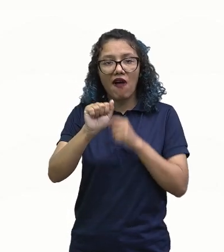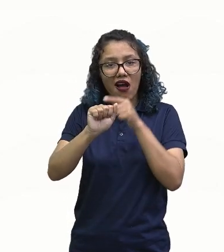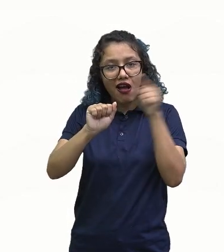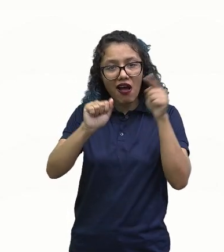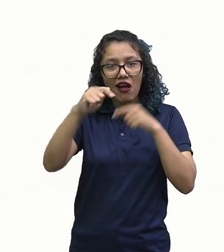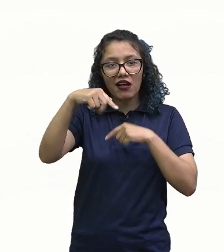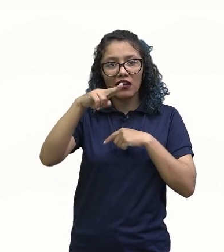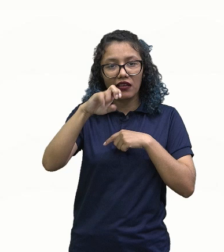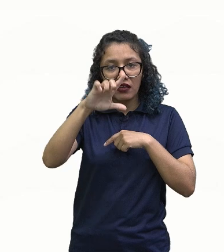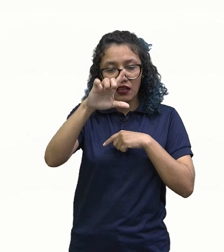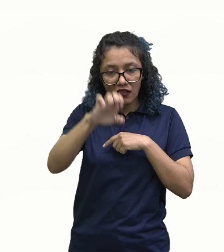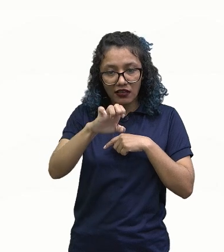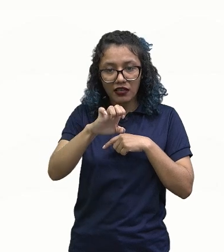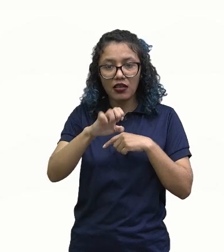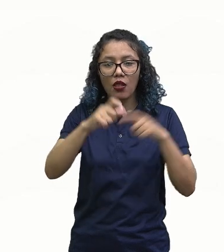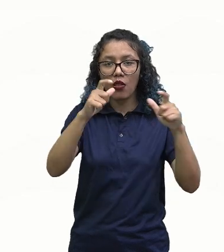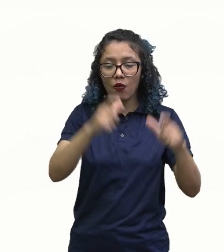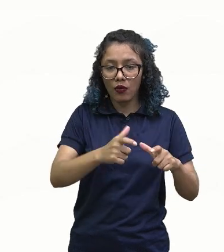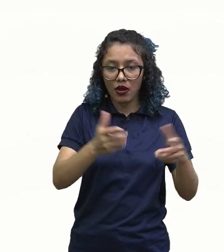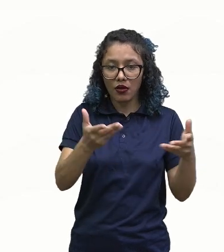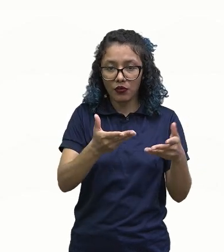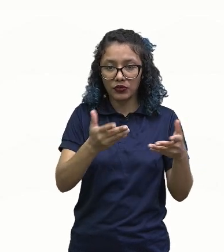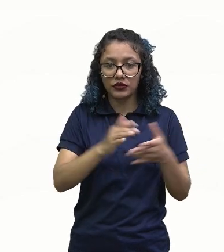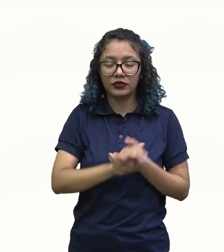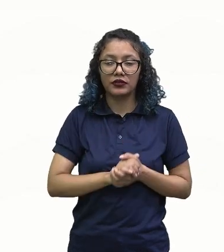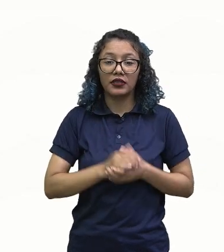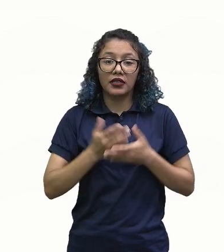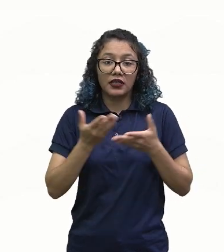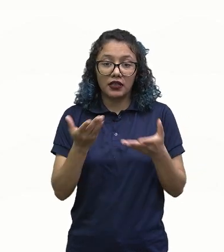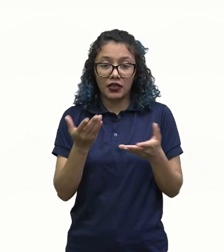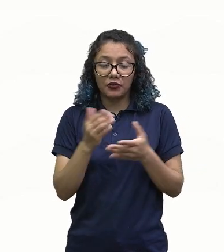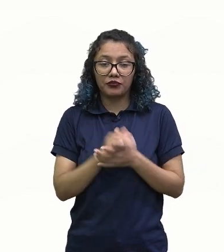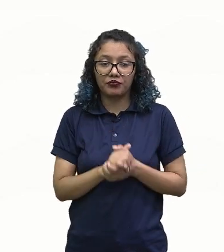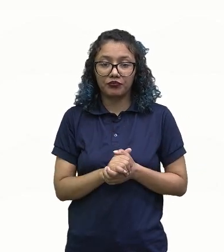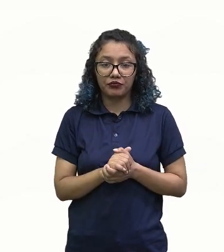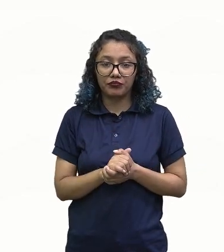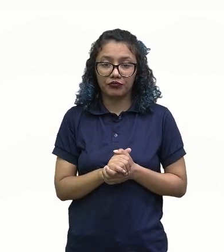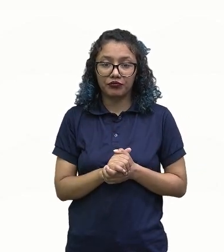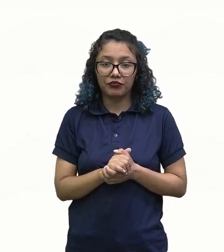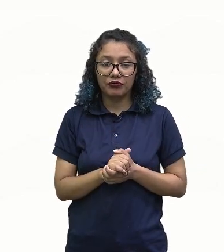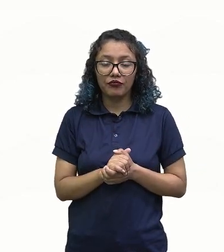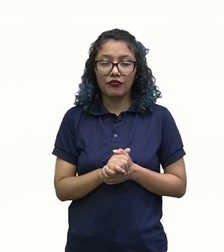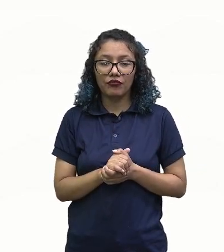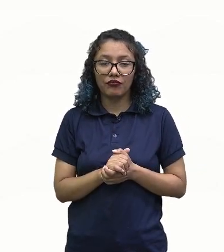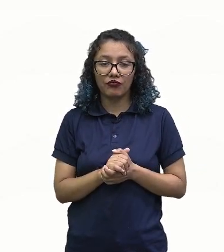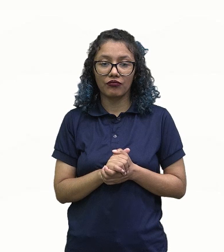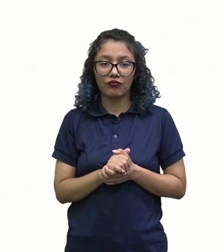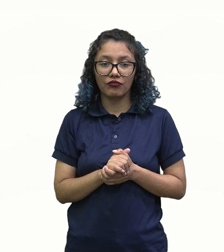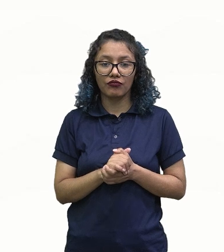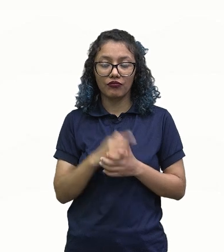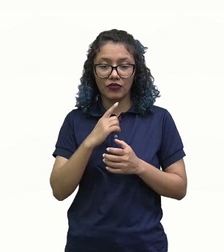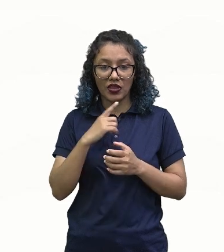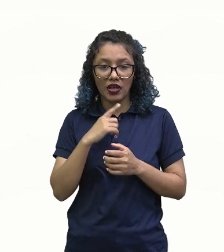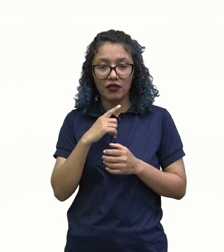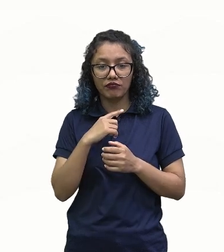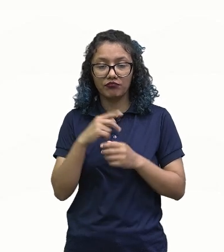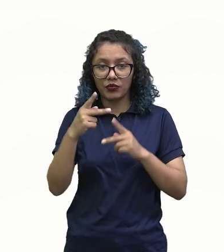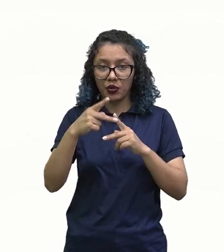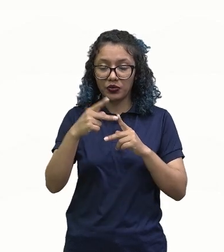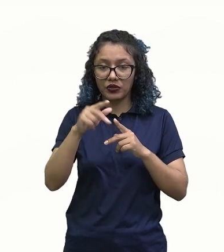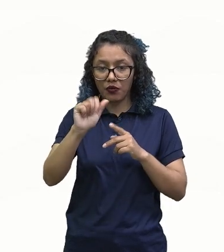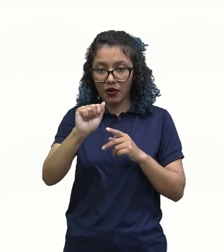palavra aquele tem o a iniciando a palavra. Então, há uma contração dessa preposição mais